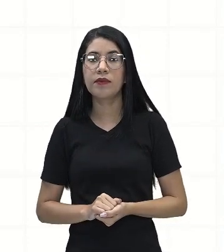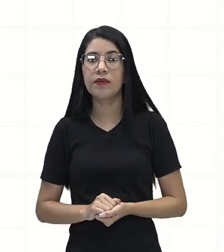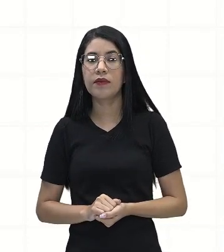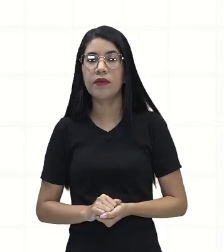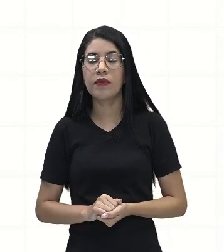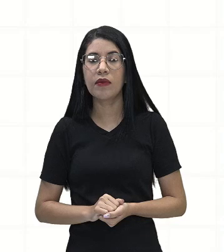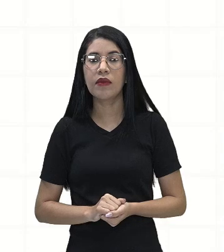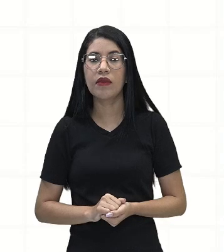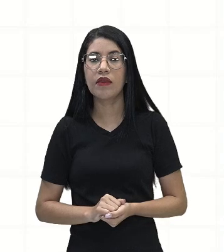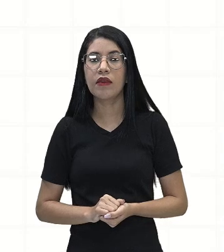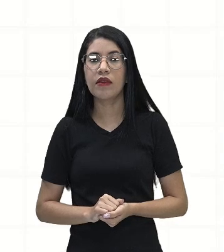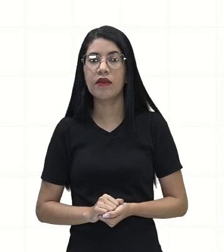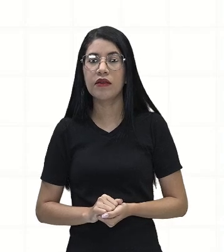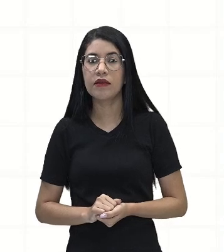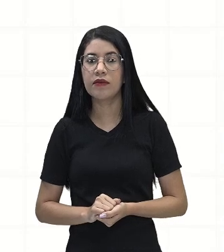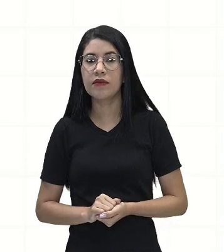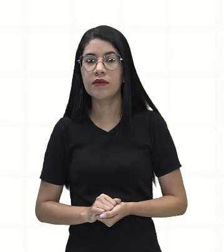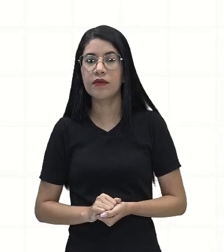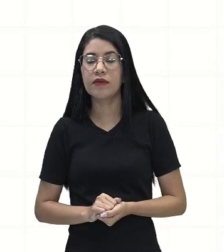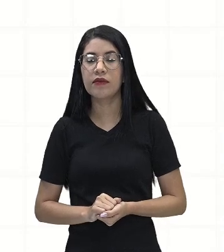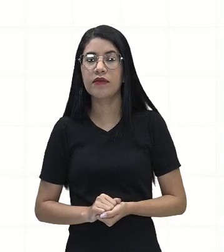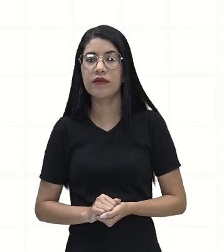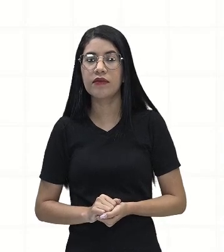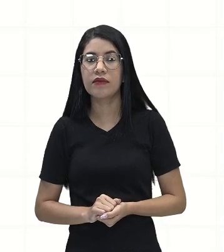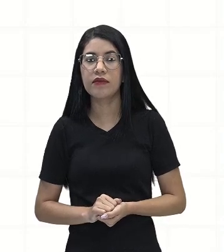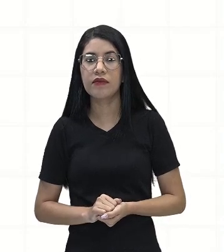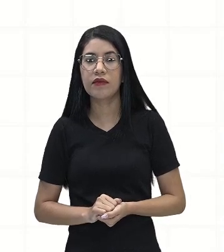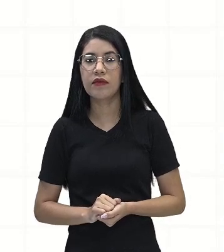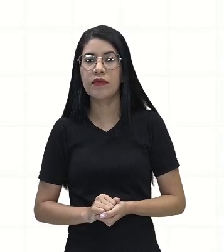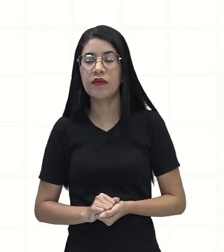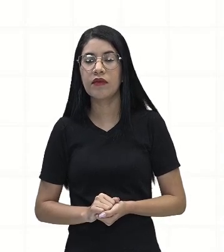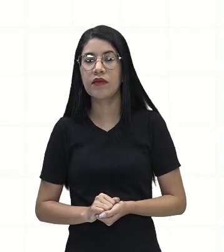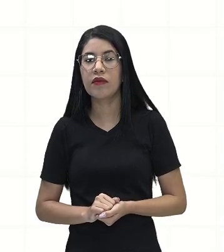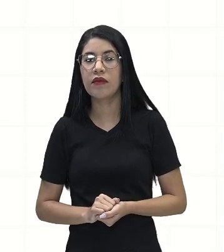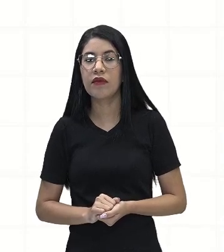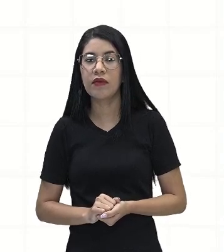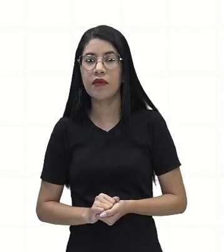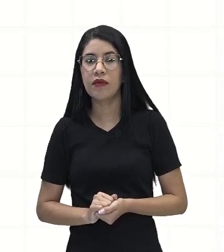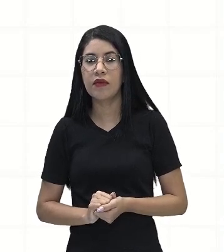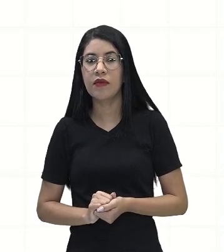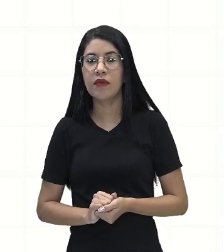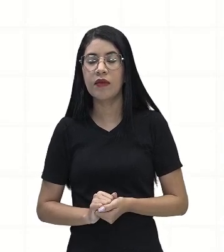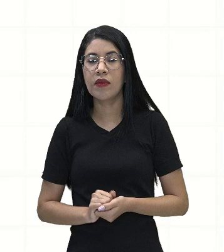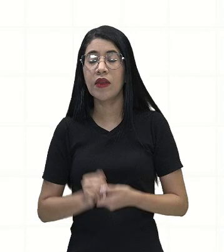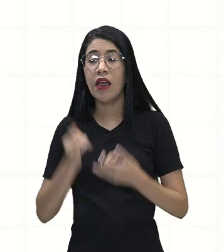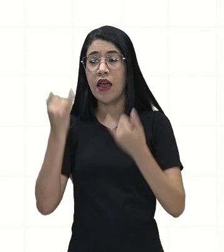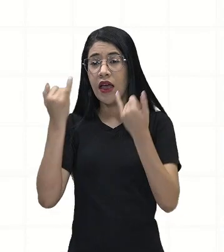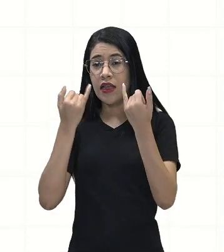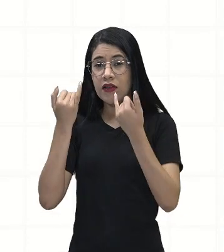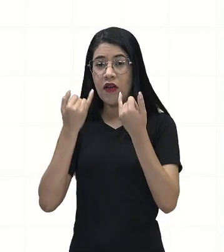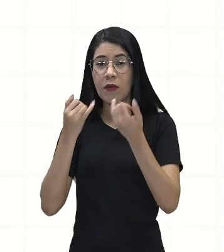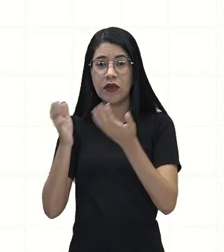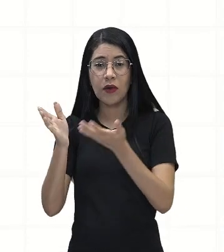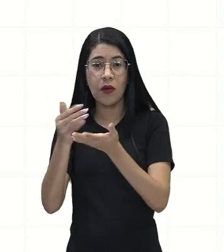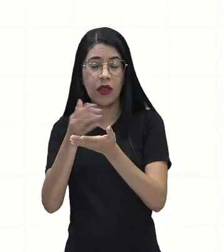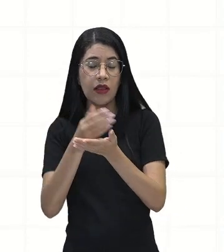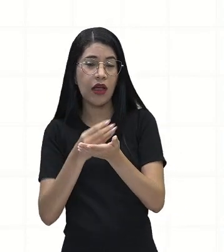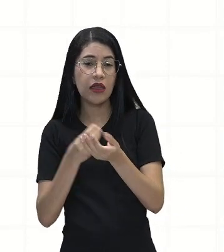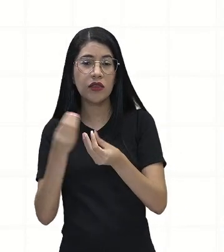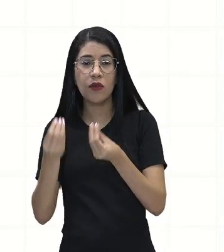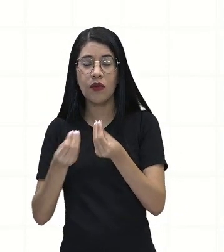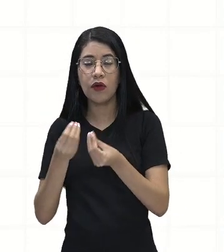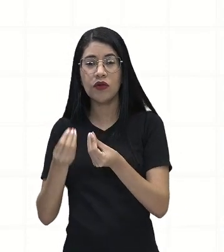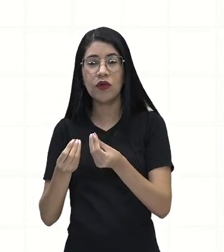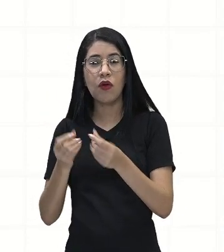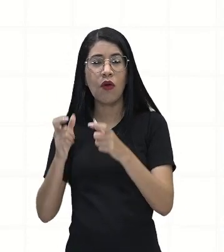Geralmente, ela vai indicar de onde as informações e os dados contidos nos gráficos, de